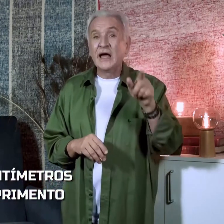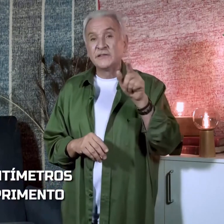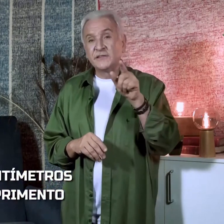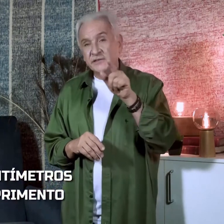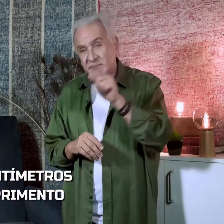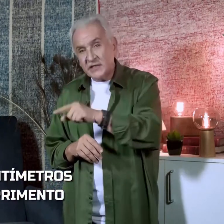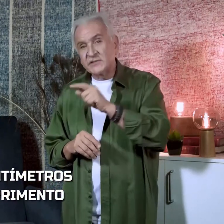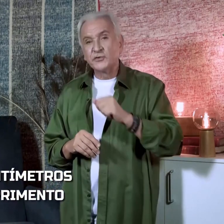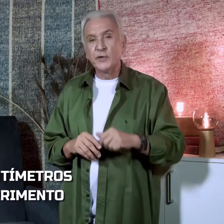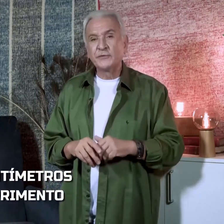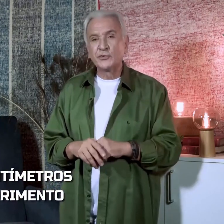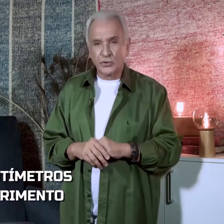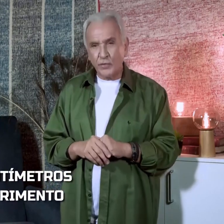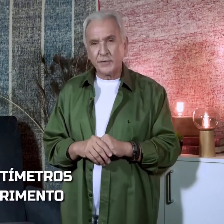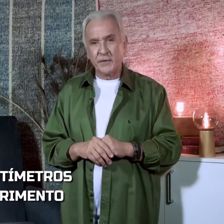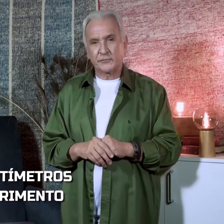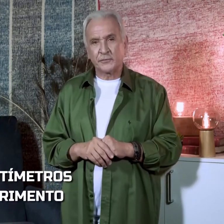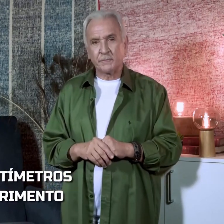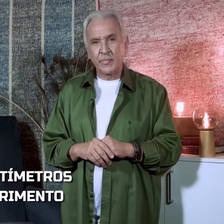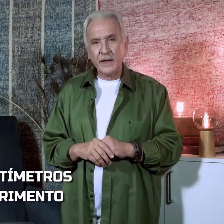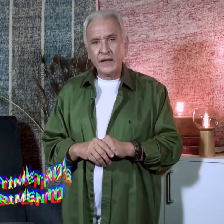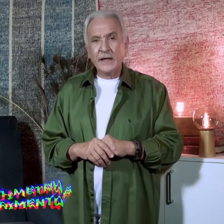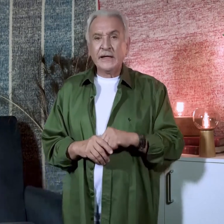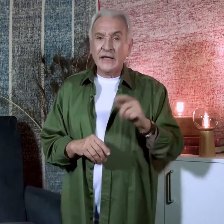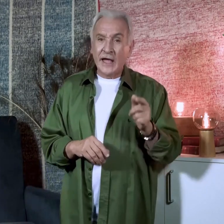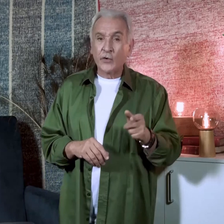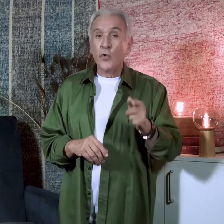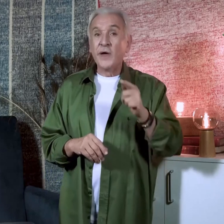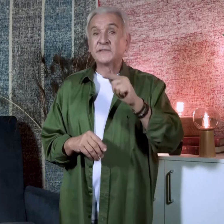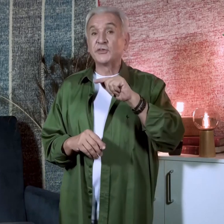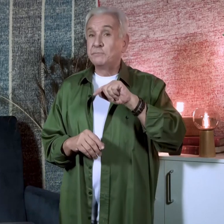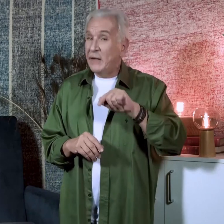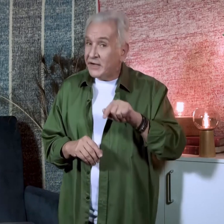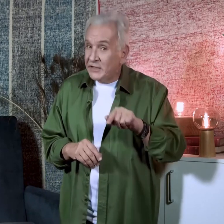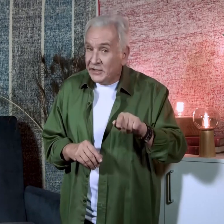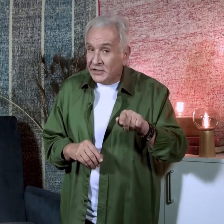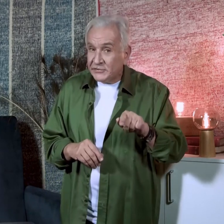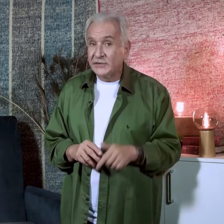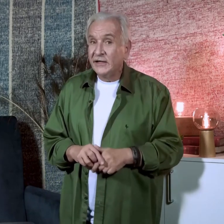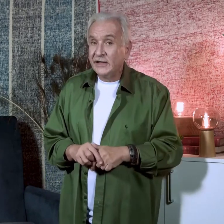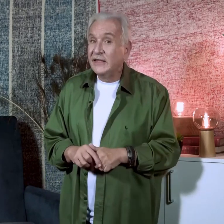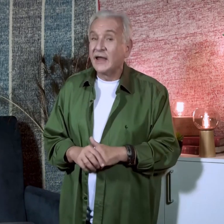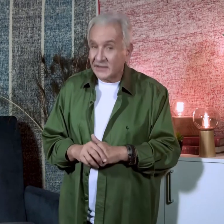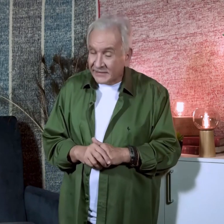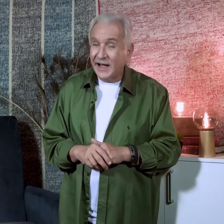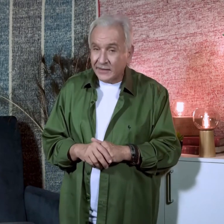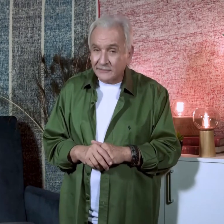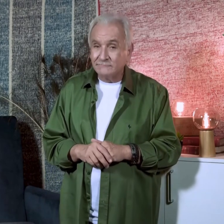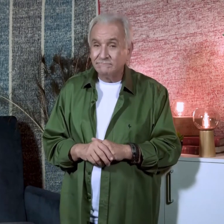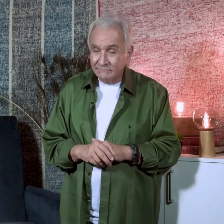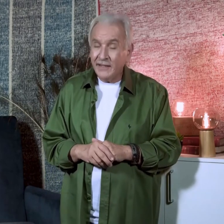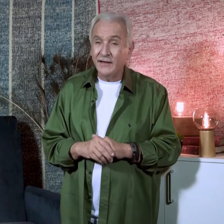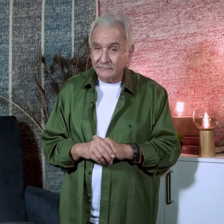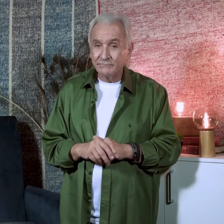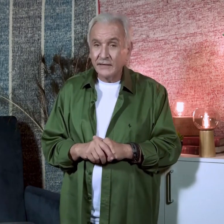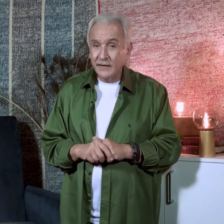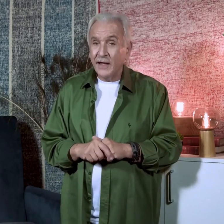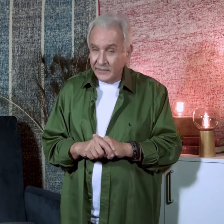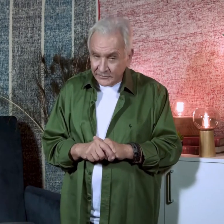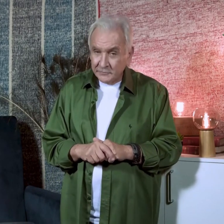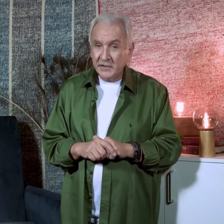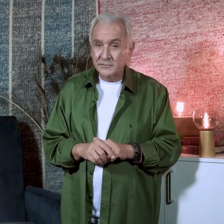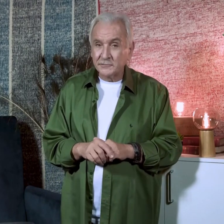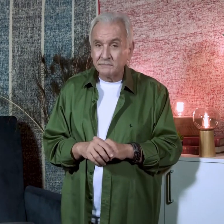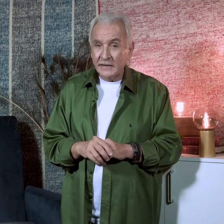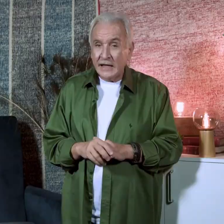15 a 17 centímetros de comprimento. E é com essas perninhas que elas atacam.